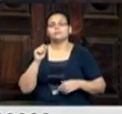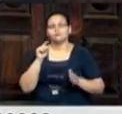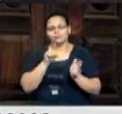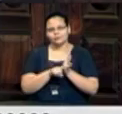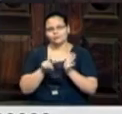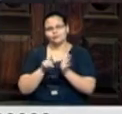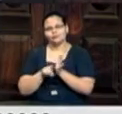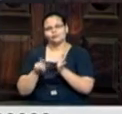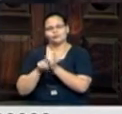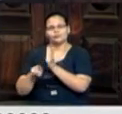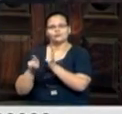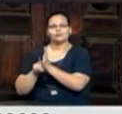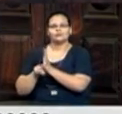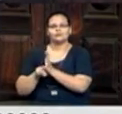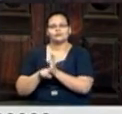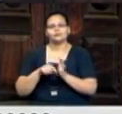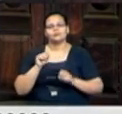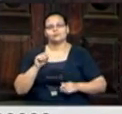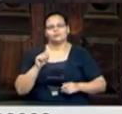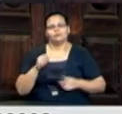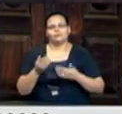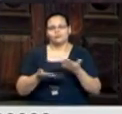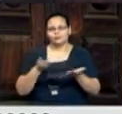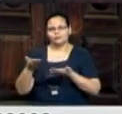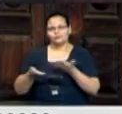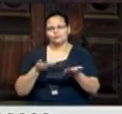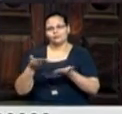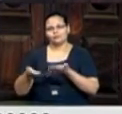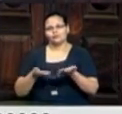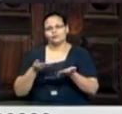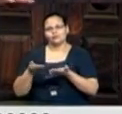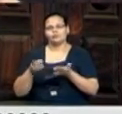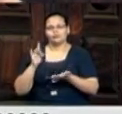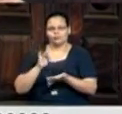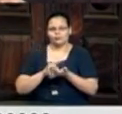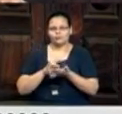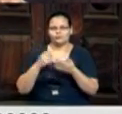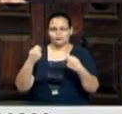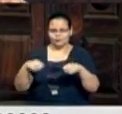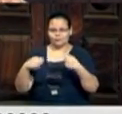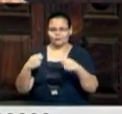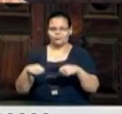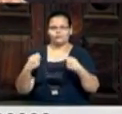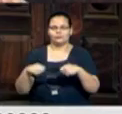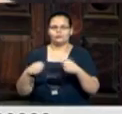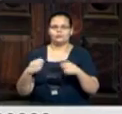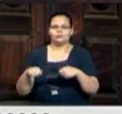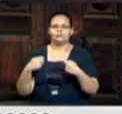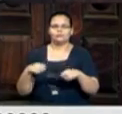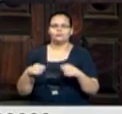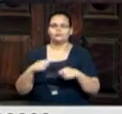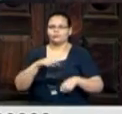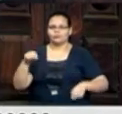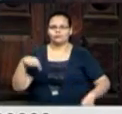aos poucos para o atendimento das suas reais necessidades.